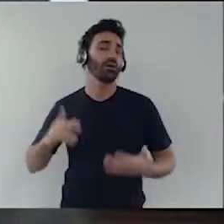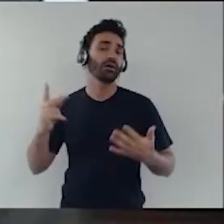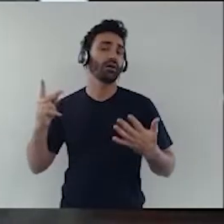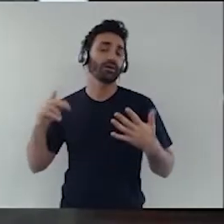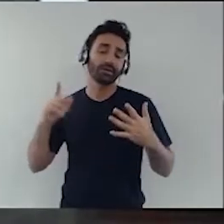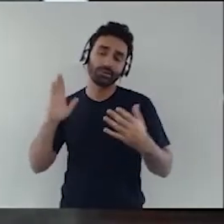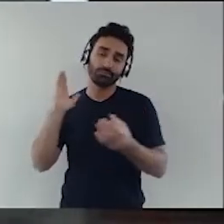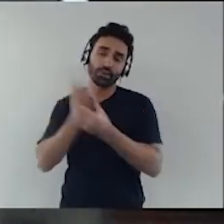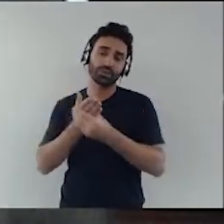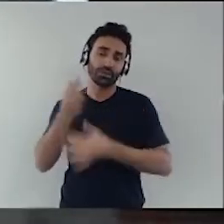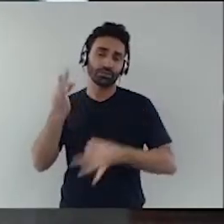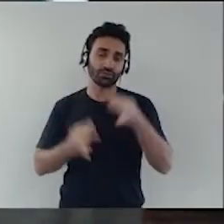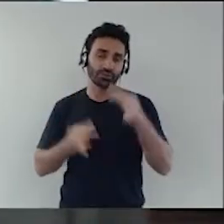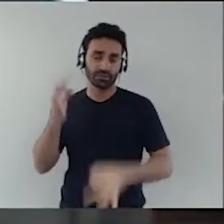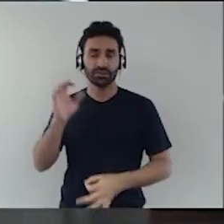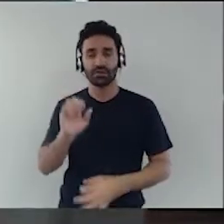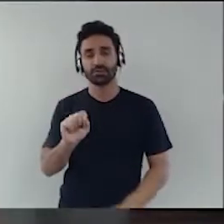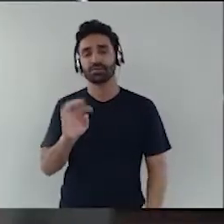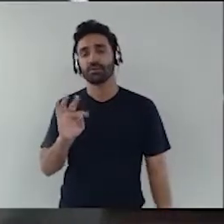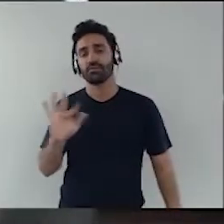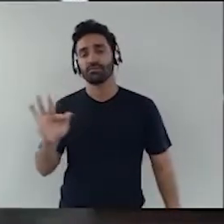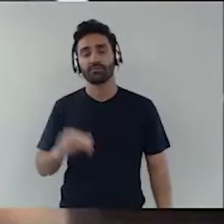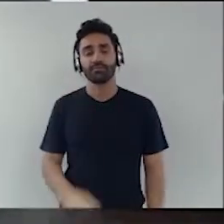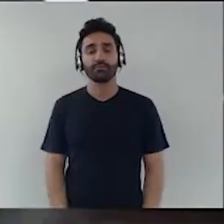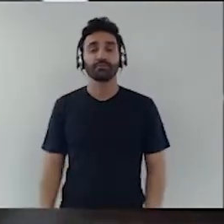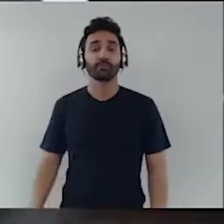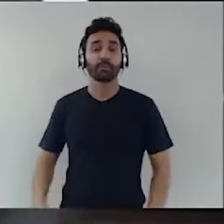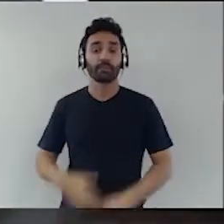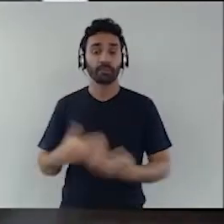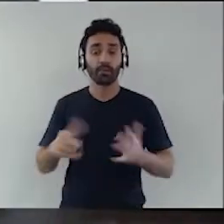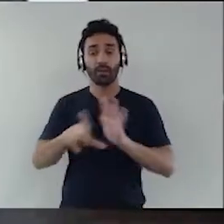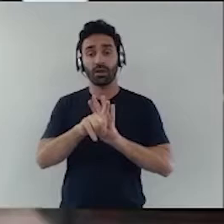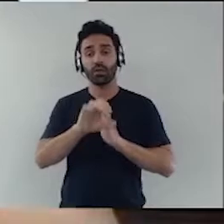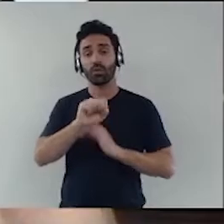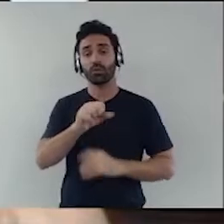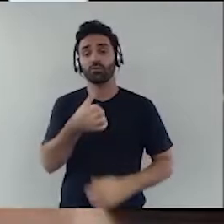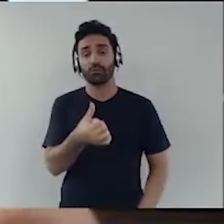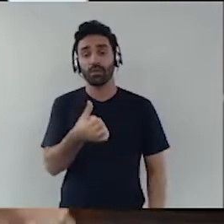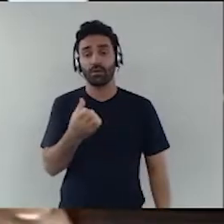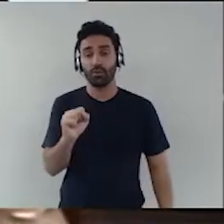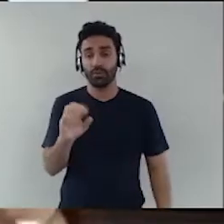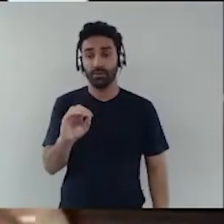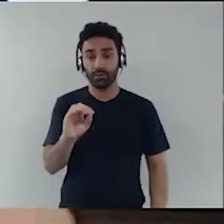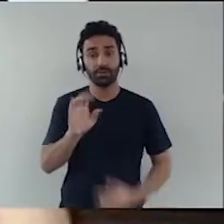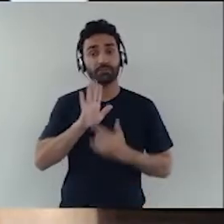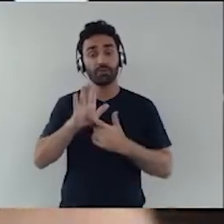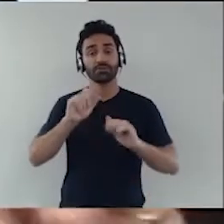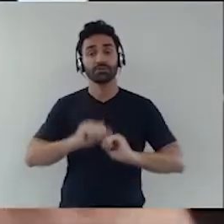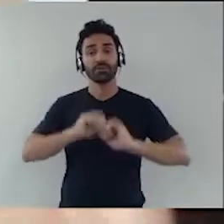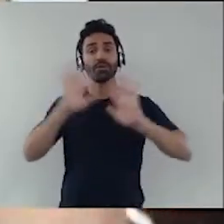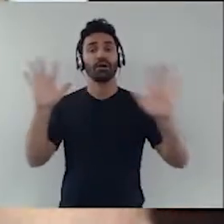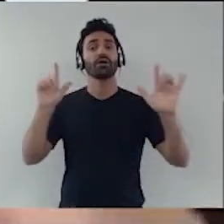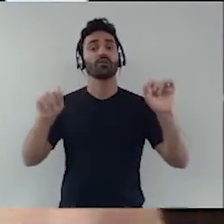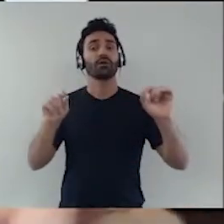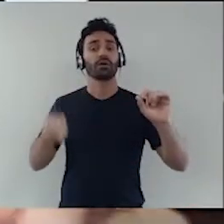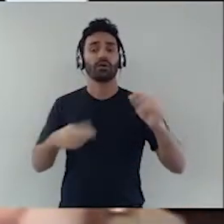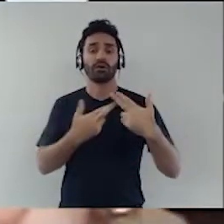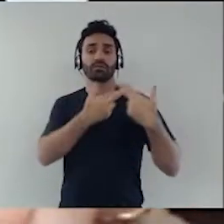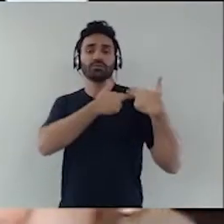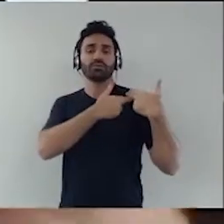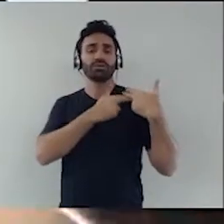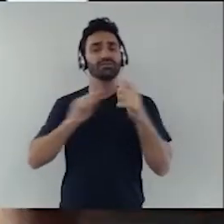Tribunal Federal. A meu juízo, a Lei 8.080 definiu com muita clareza a responsabilidade da